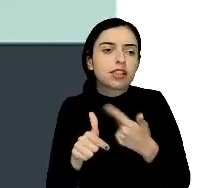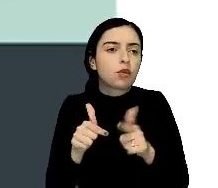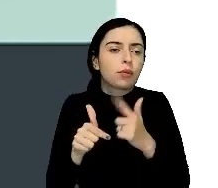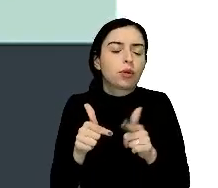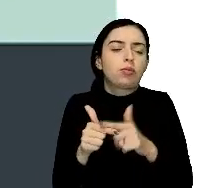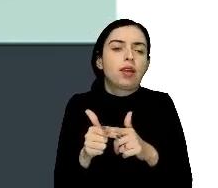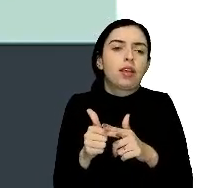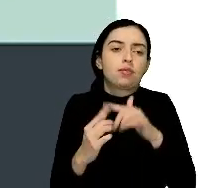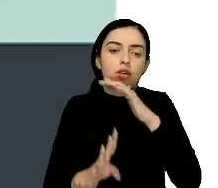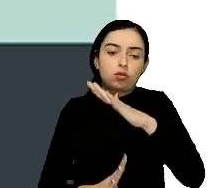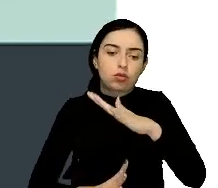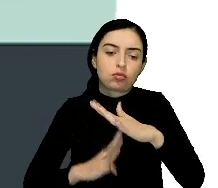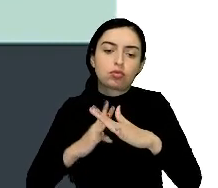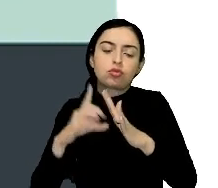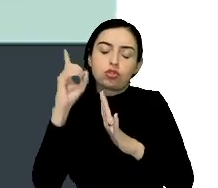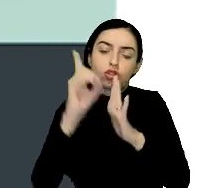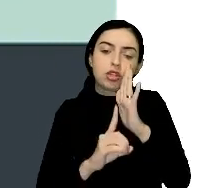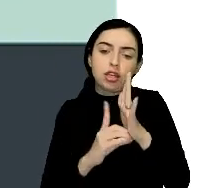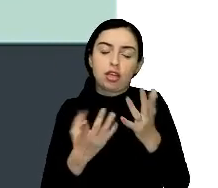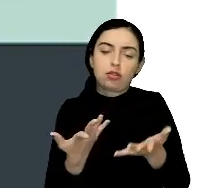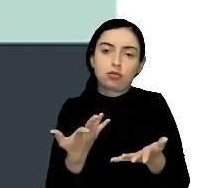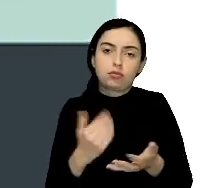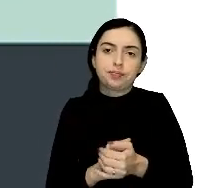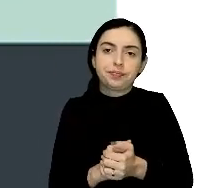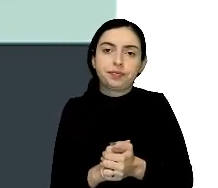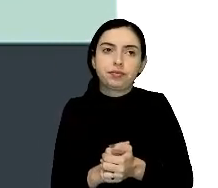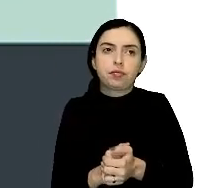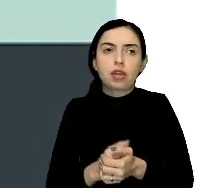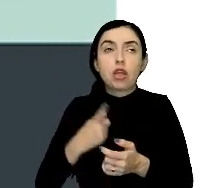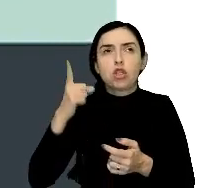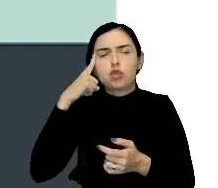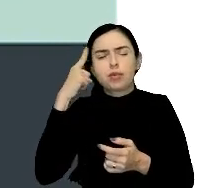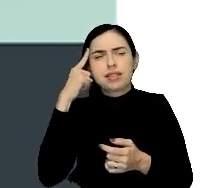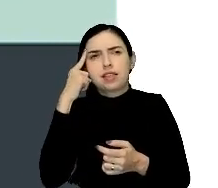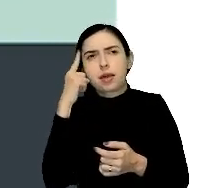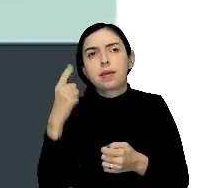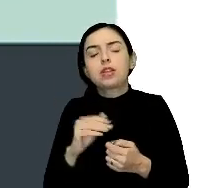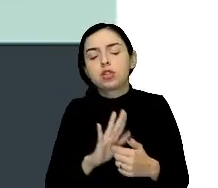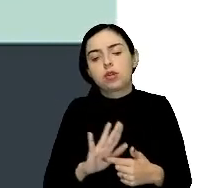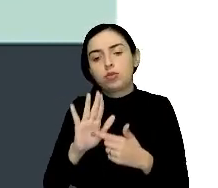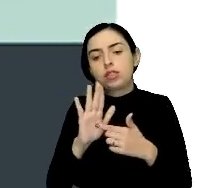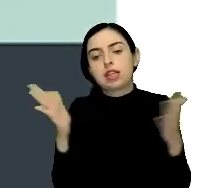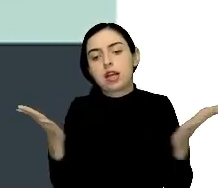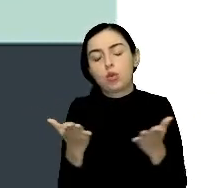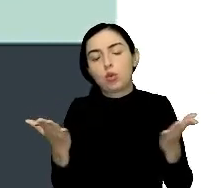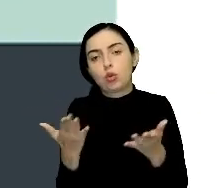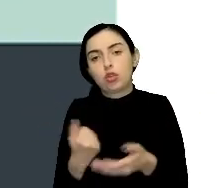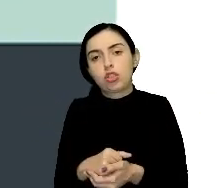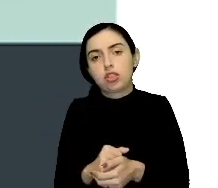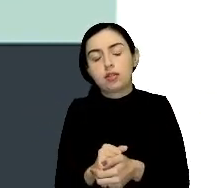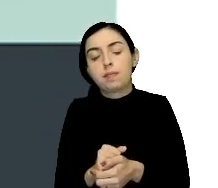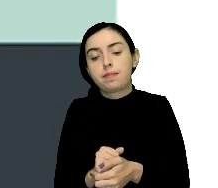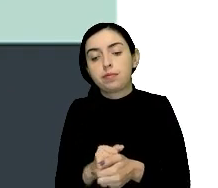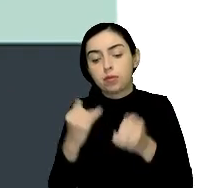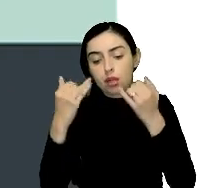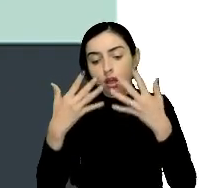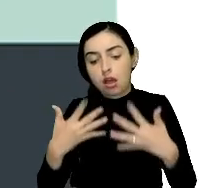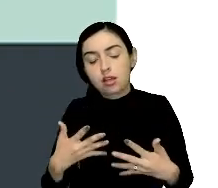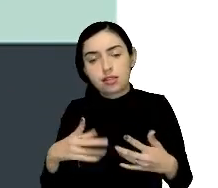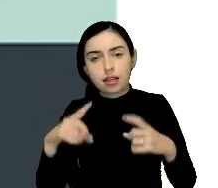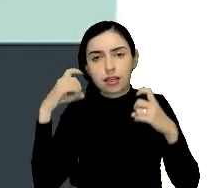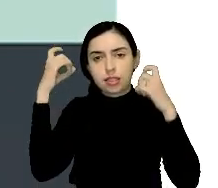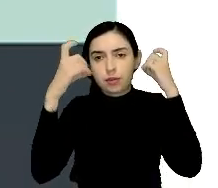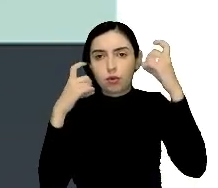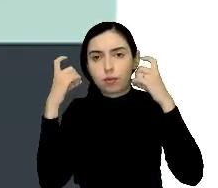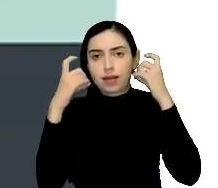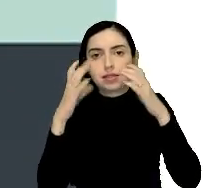E algumas das reflexões que vou trazer aqui indicam essa preocupação com relação ao